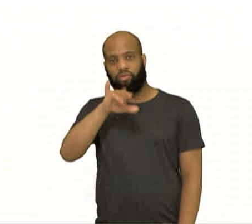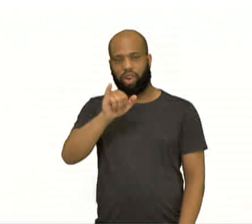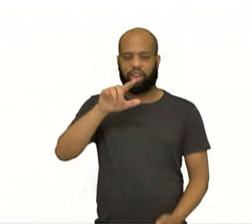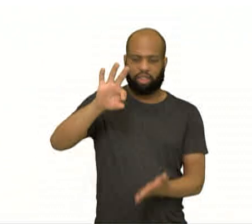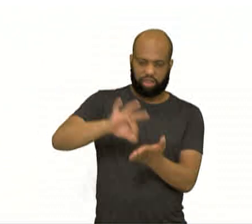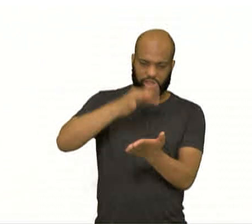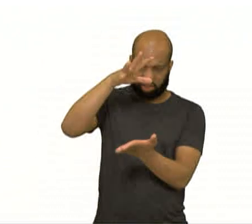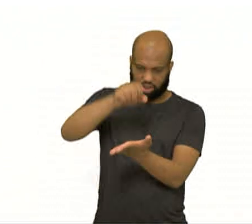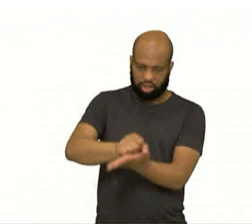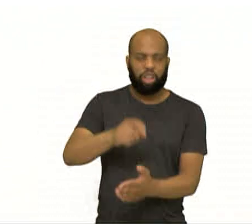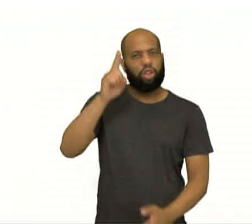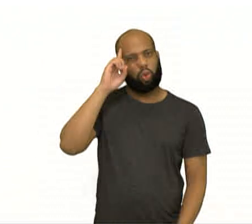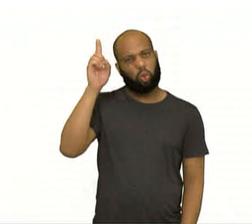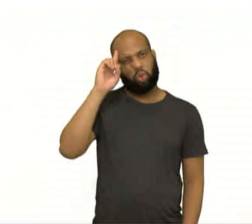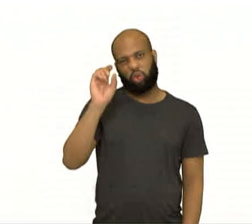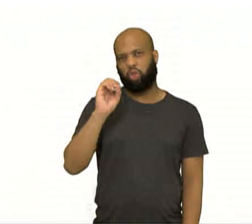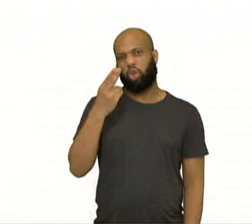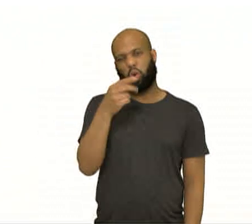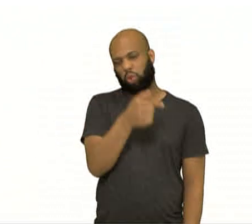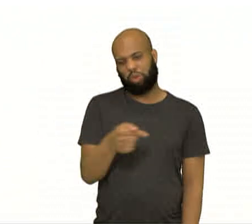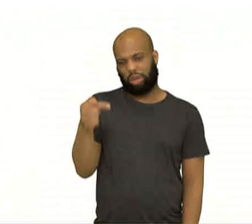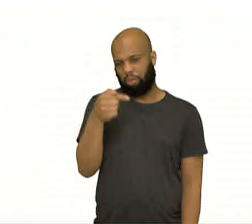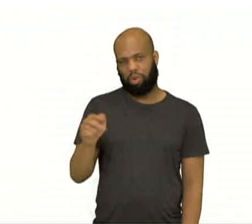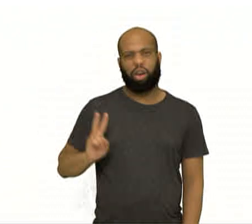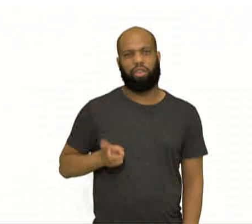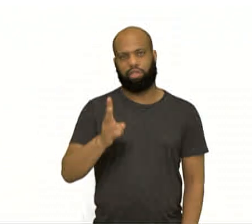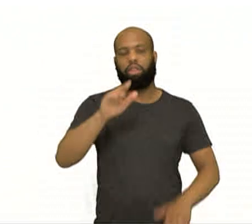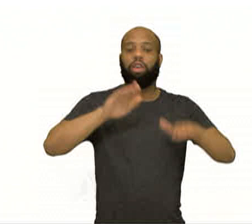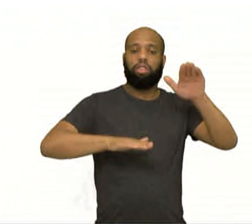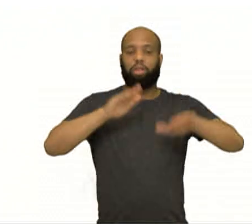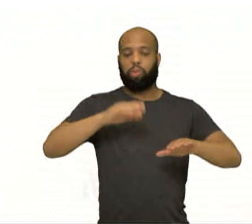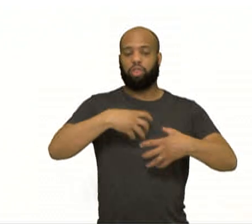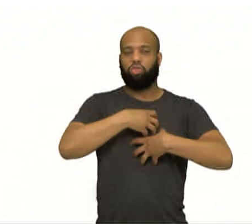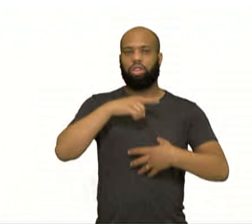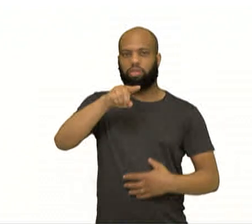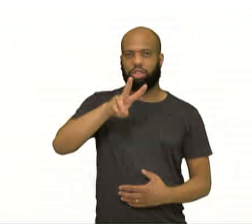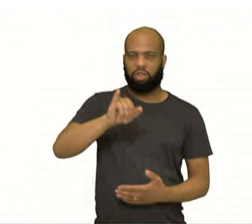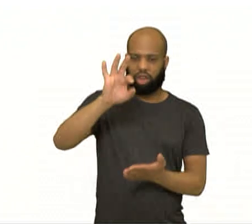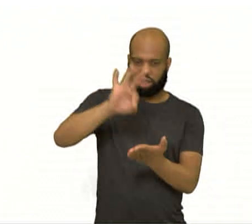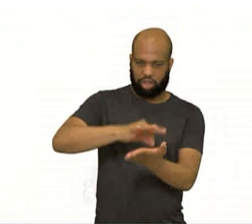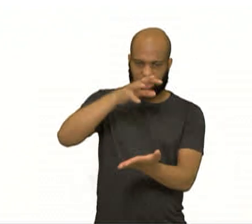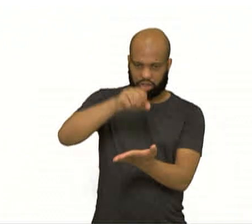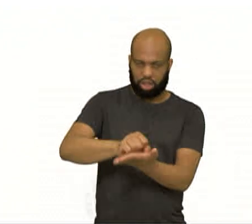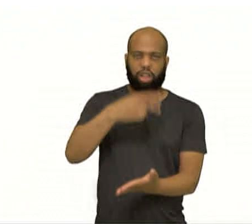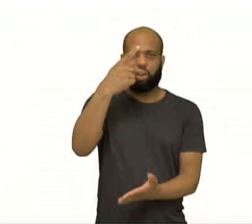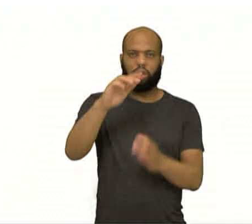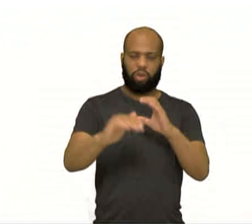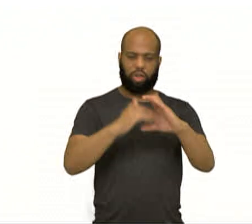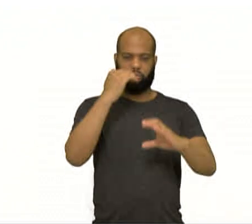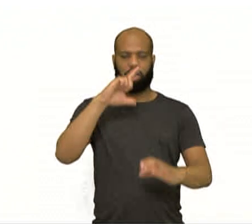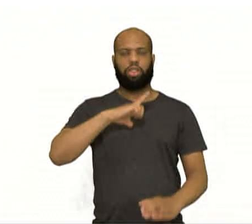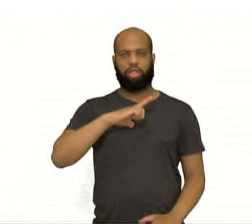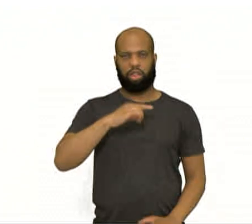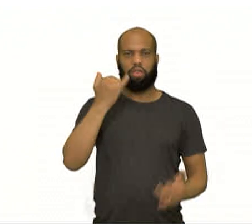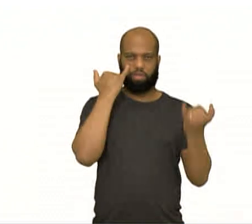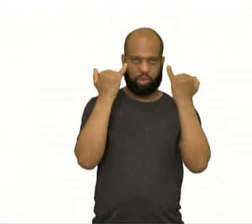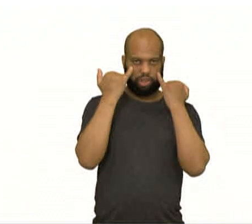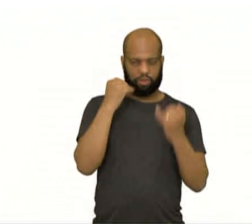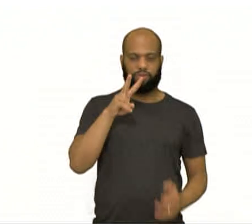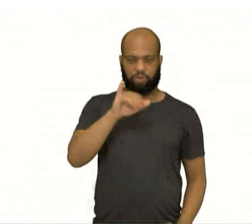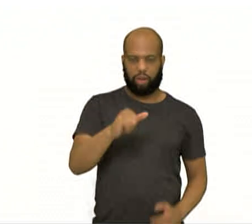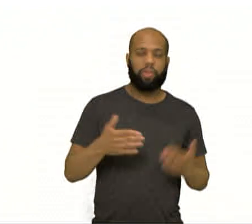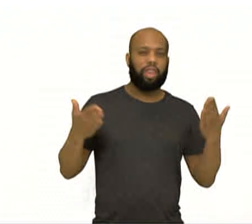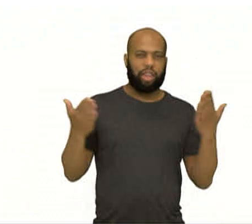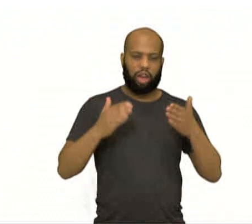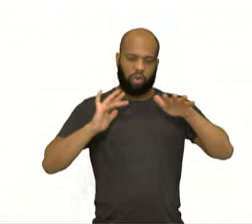e receber todo dia, toda semana, dependendo de qual for o boletim, no seu e-mail lá as informações. Hoje